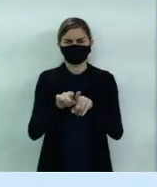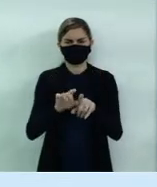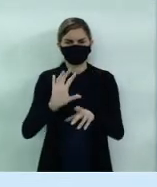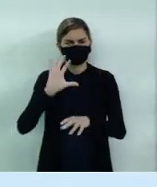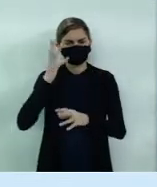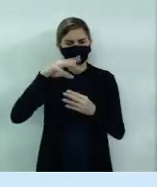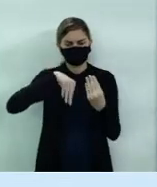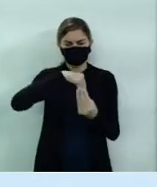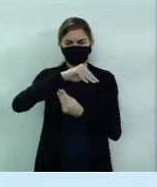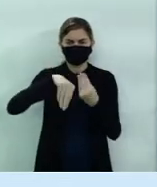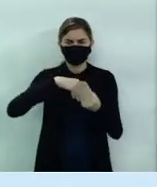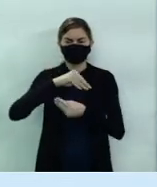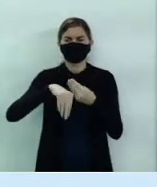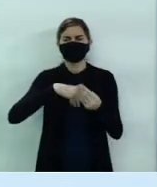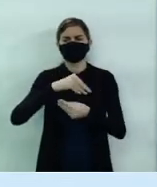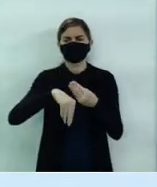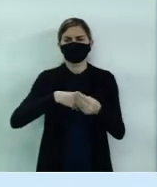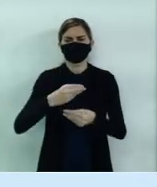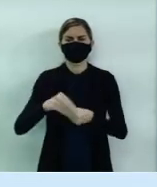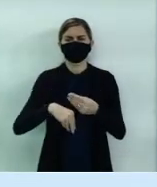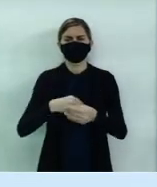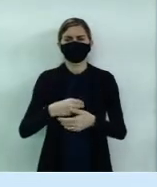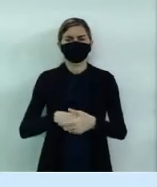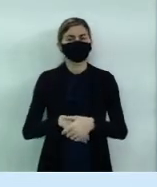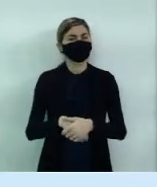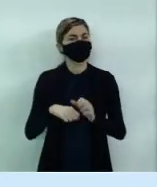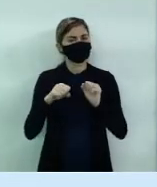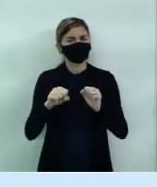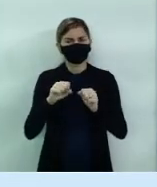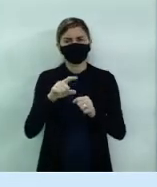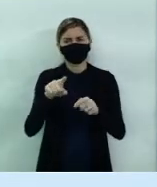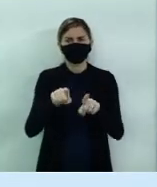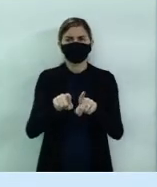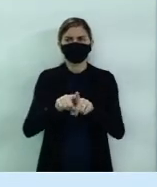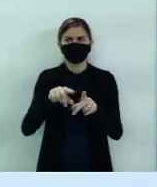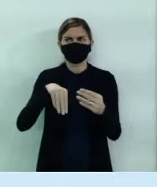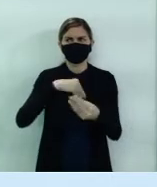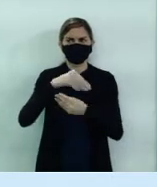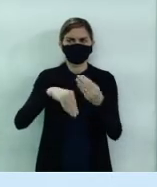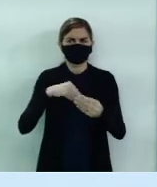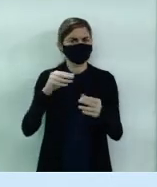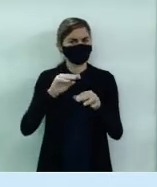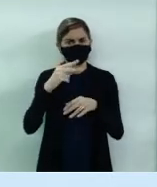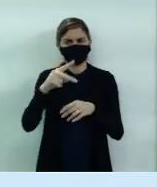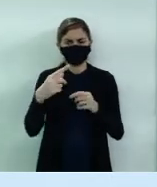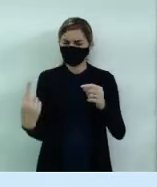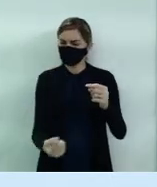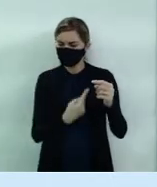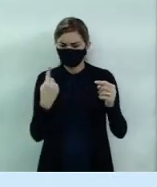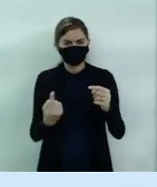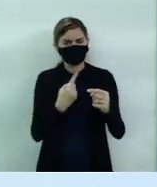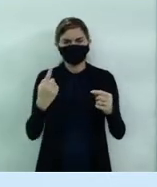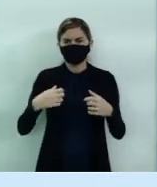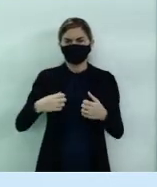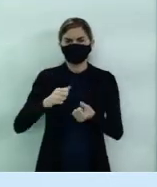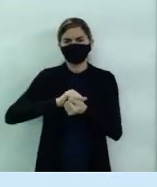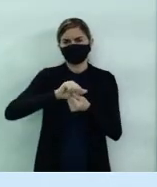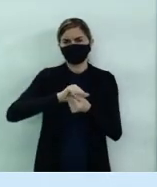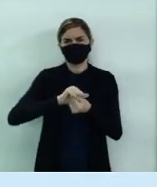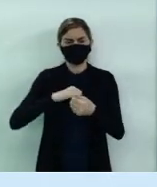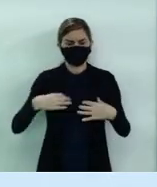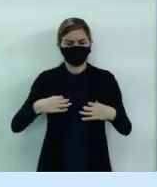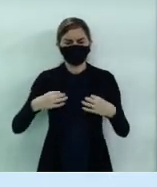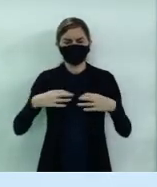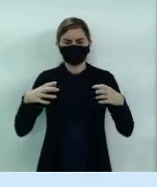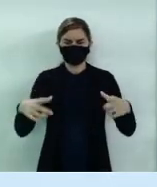uma reação. Tá? Você pode muito bem pegar essa mistura daqui, colocar na sua máquina de lavar, de repente você coloca a sua roupa de